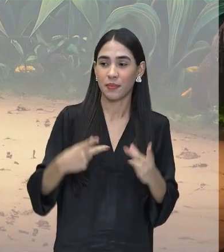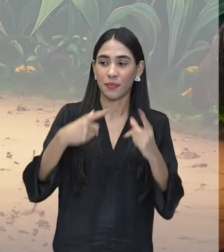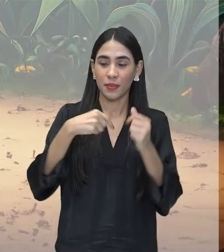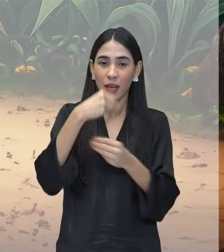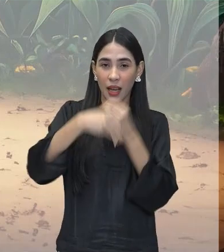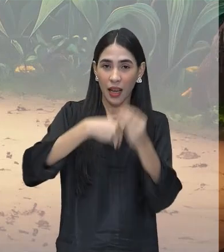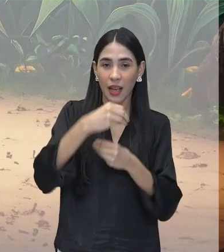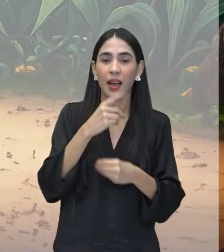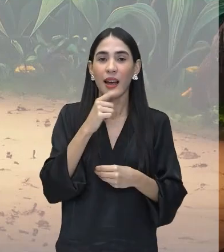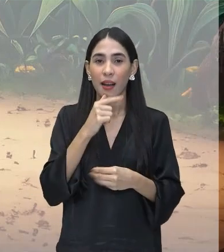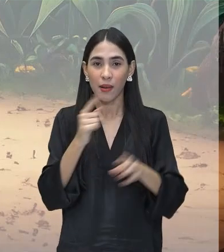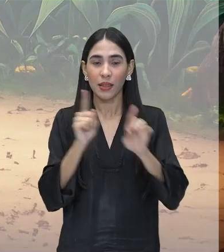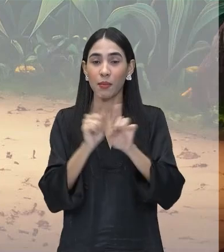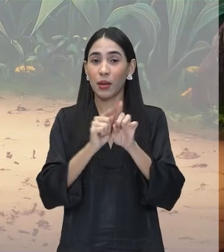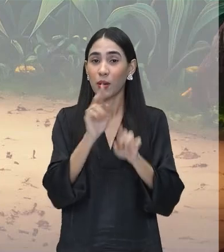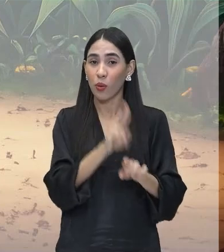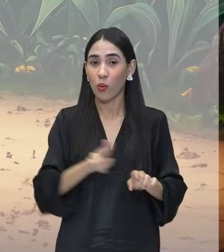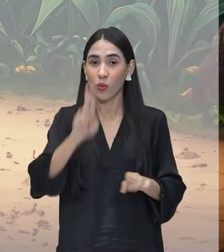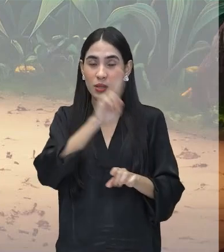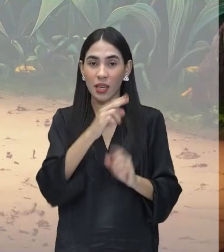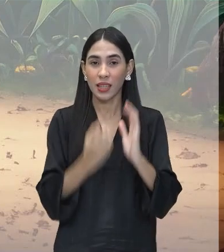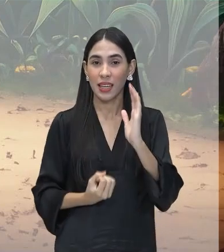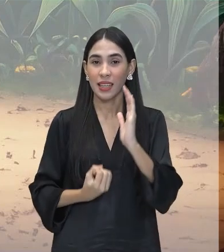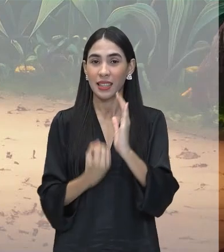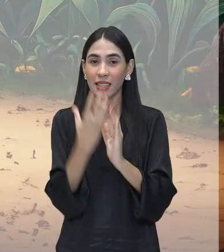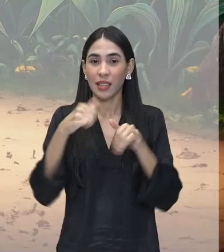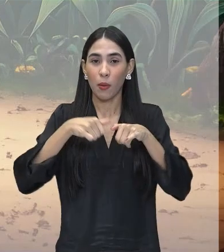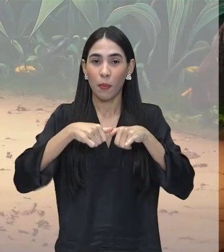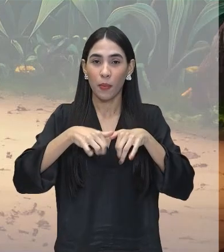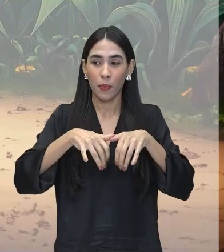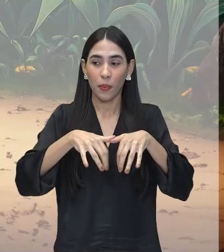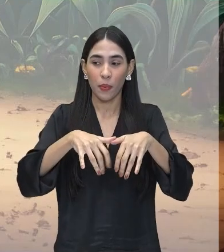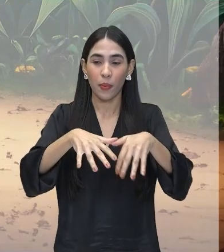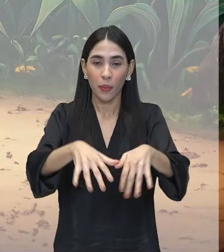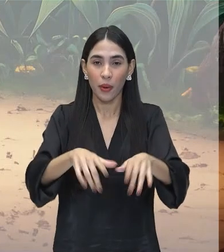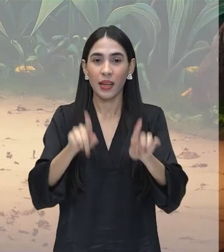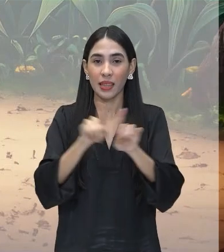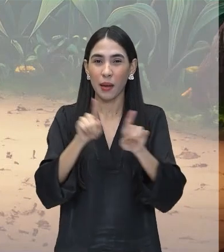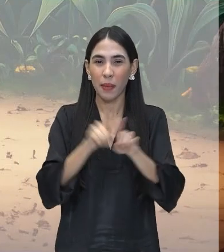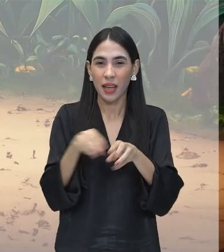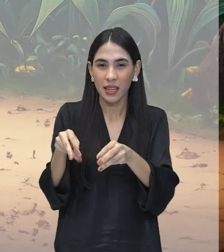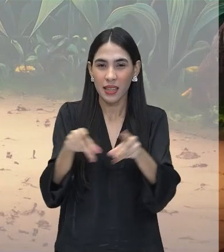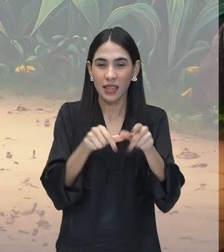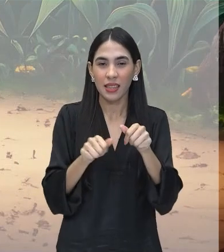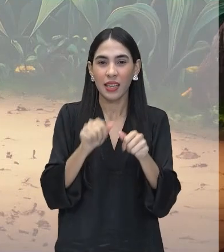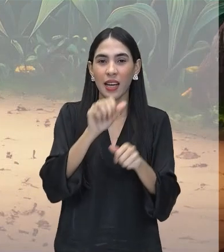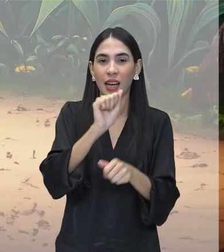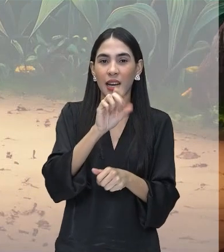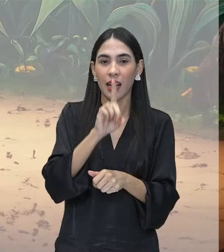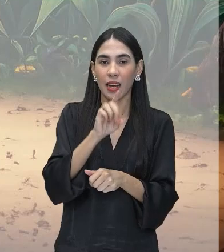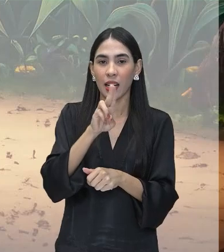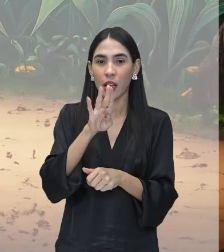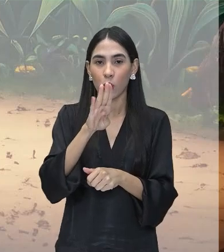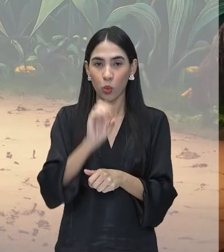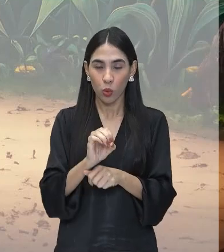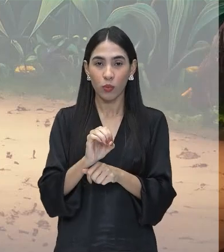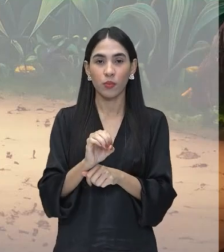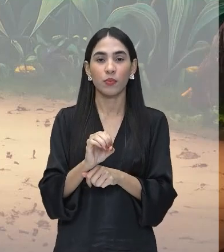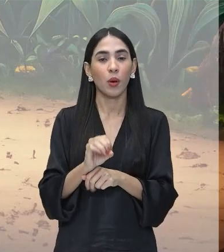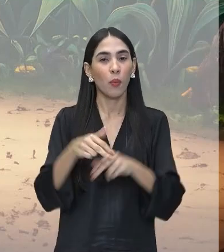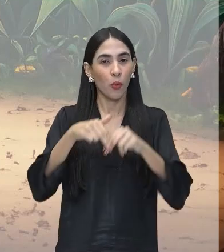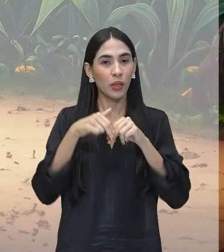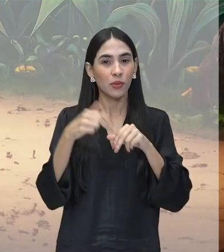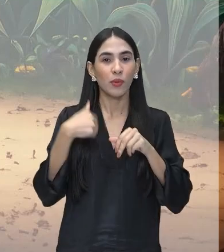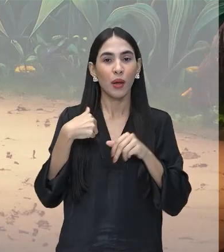utilizada na fabricação de fertilizantes e adubos. É por isso que eu estou aqui nesta plantação de milho,